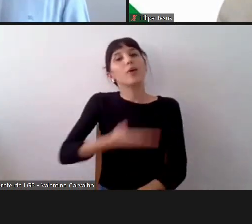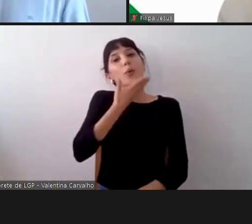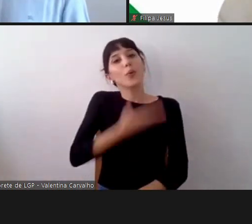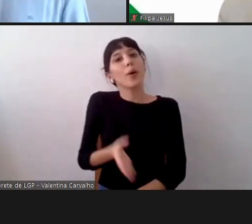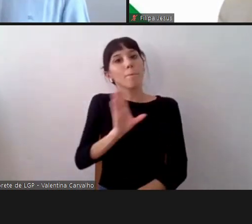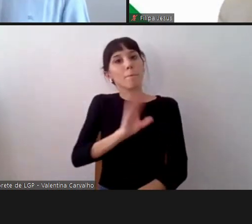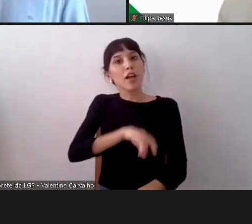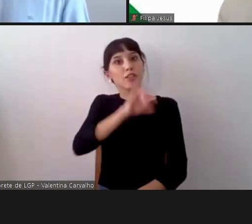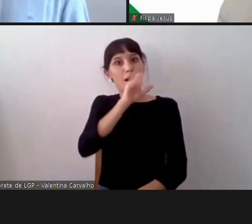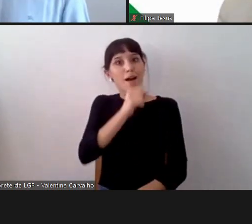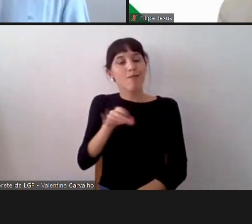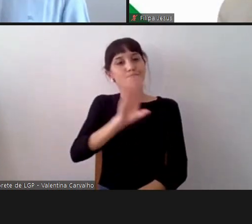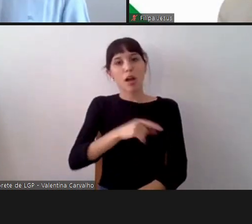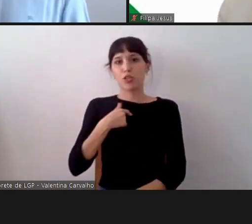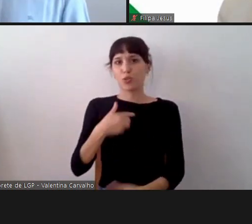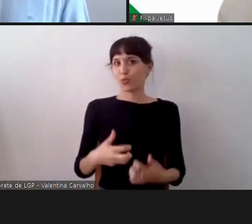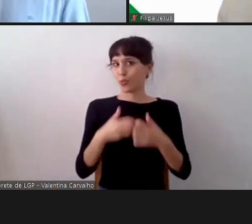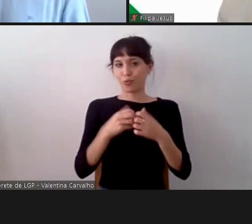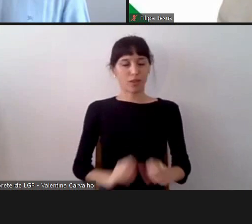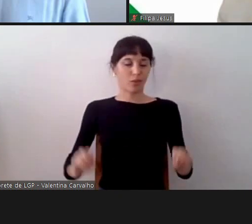tenho dúvidas nenhumas que será